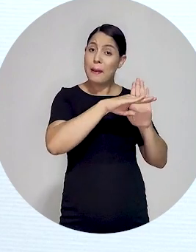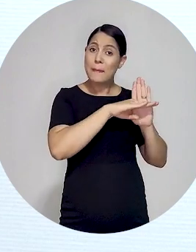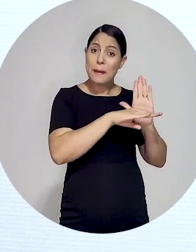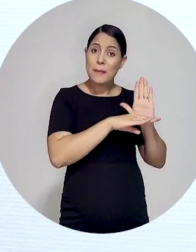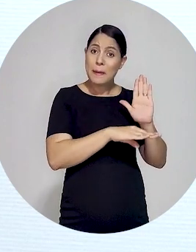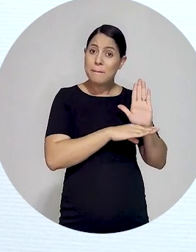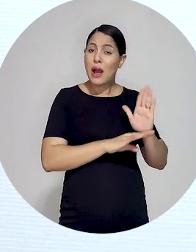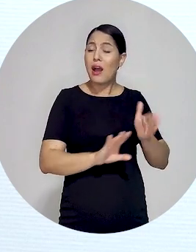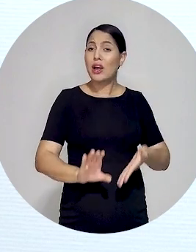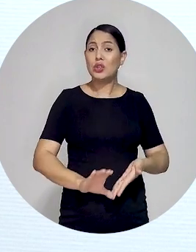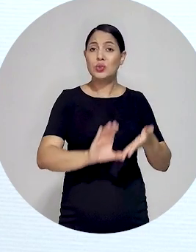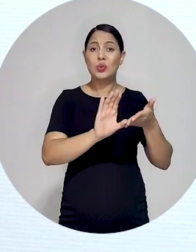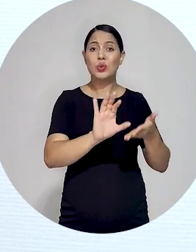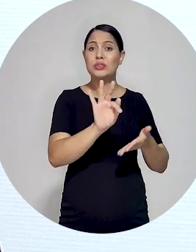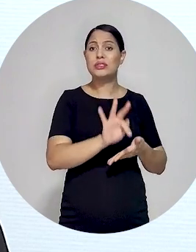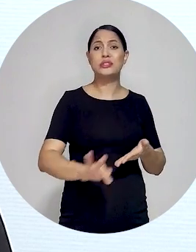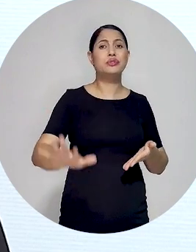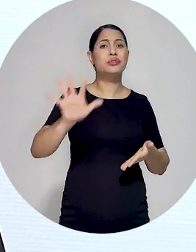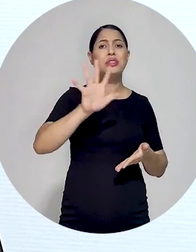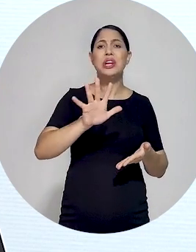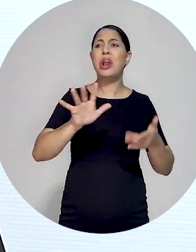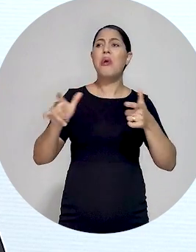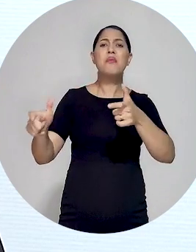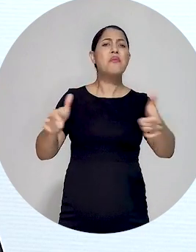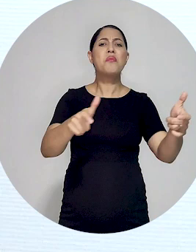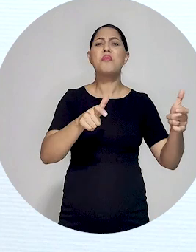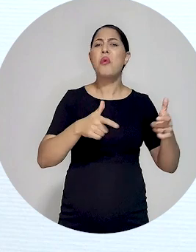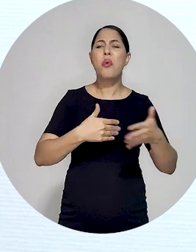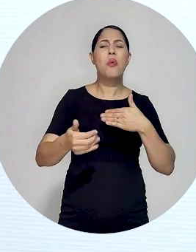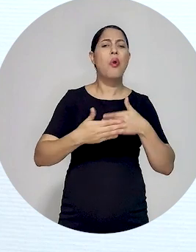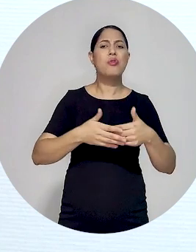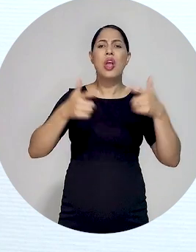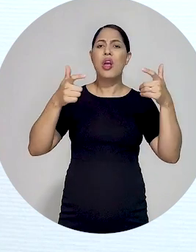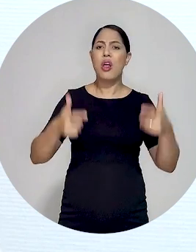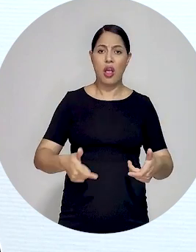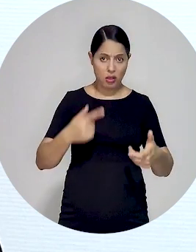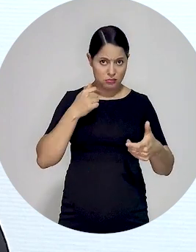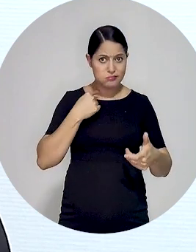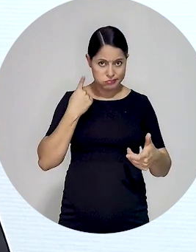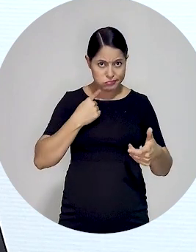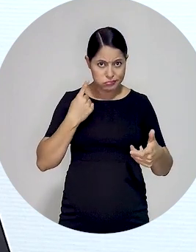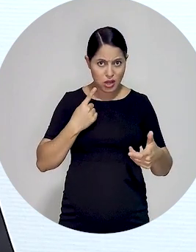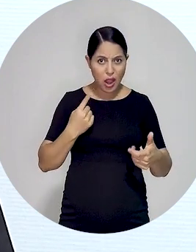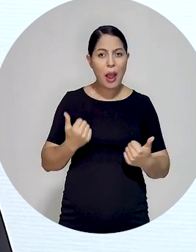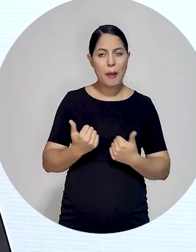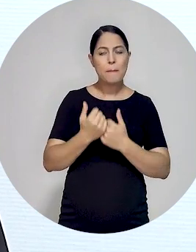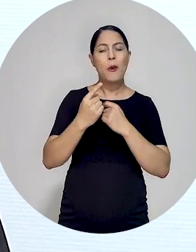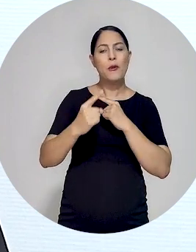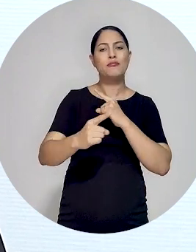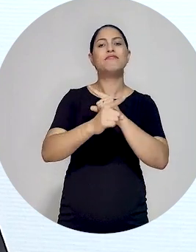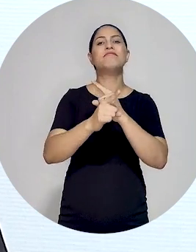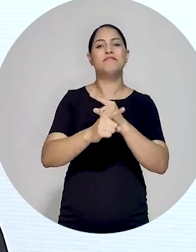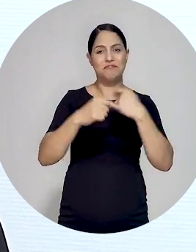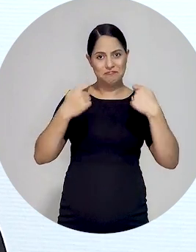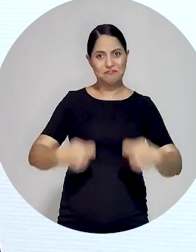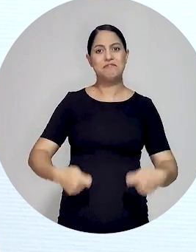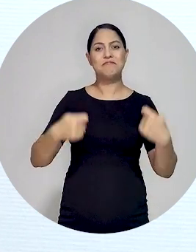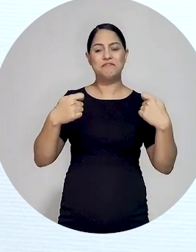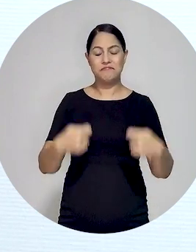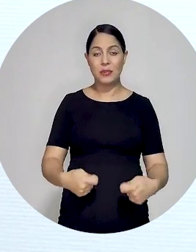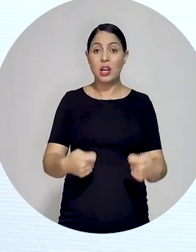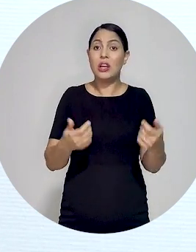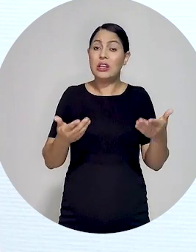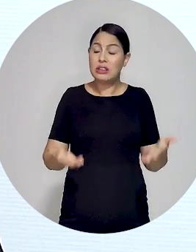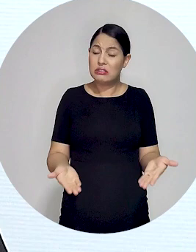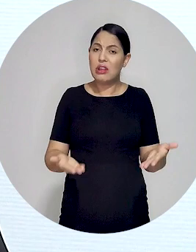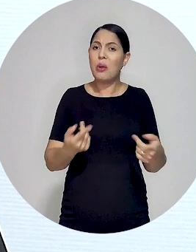esta pauta adotada pelo Conselho Federal de chegar onde o advogado estiver, ela vai ter um prosseguimento, até